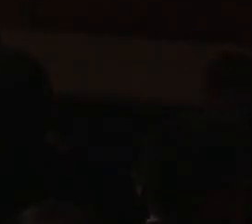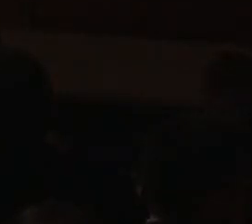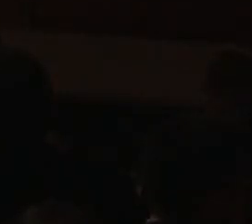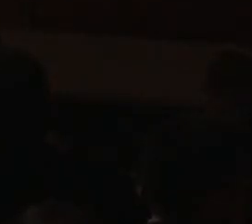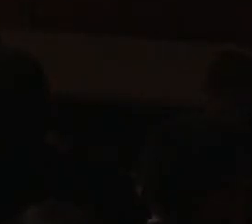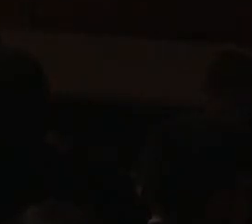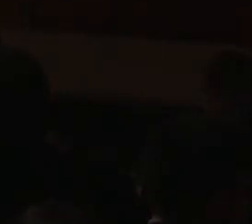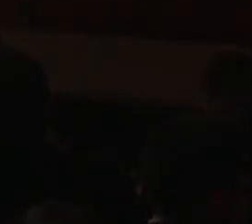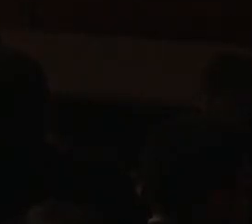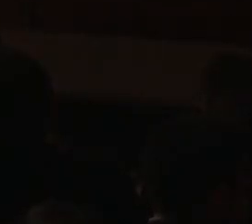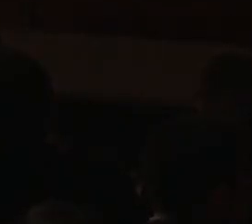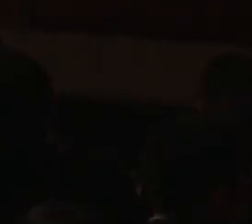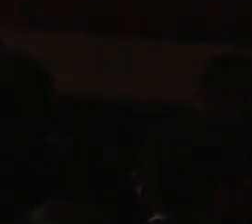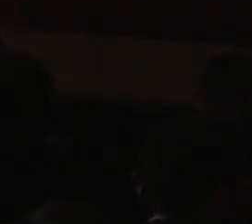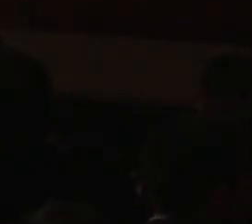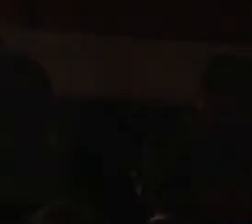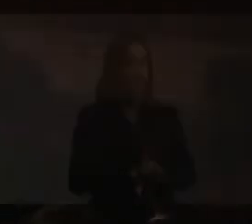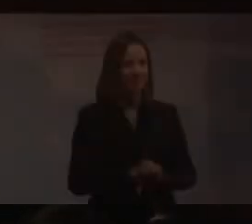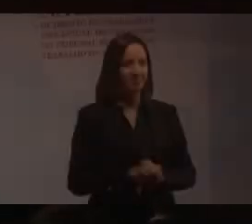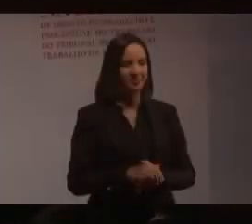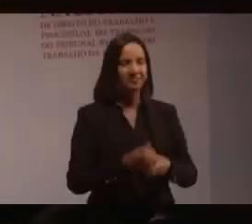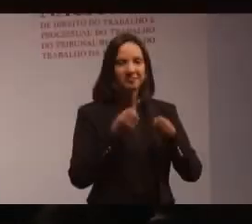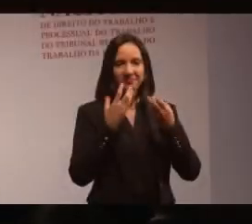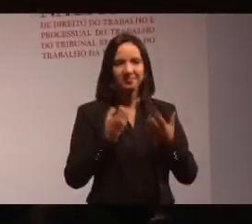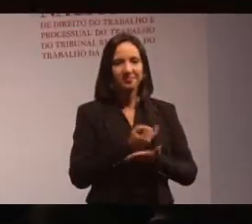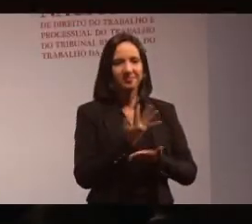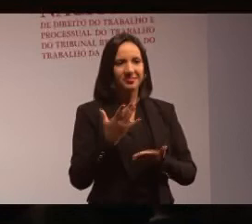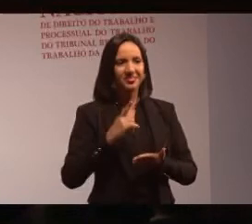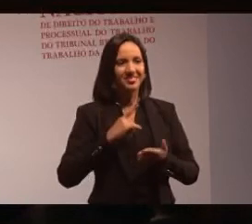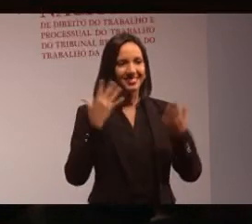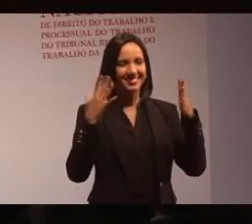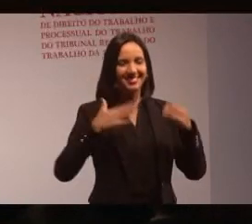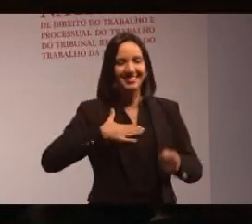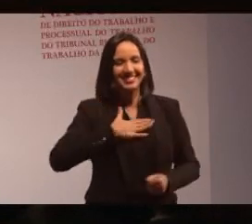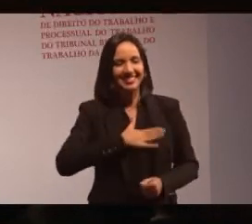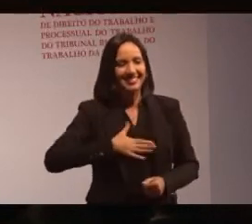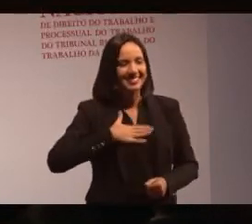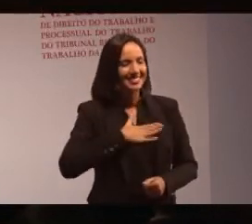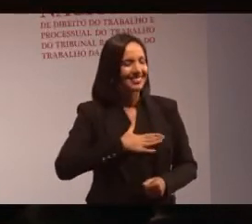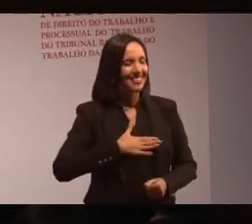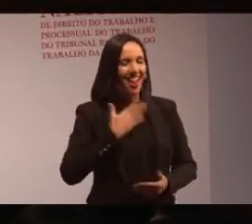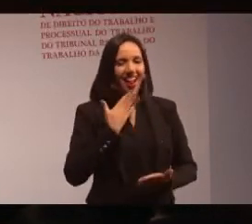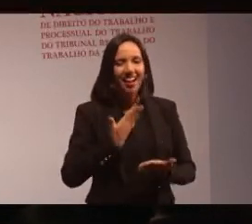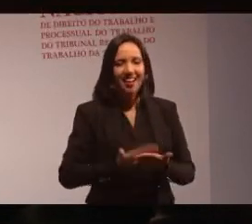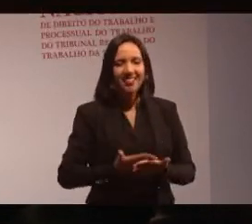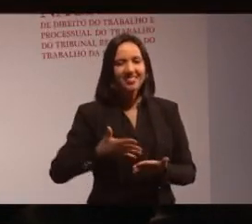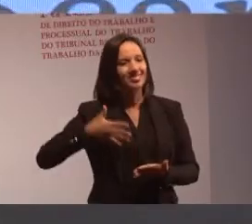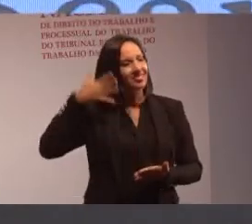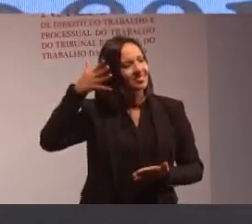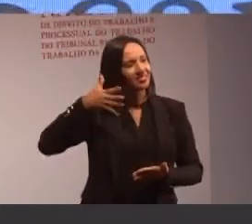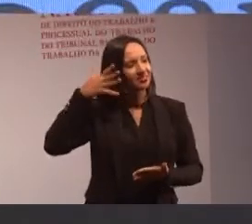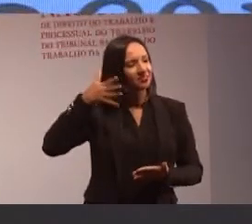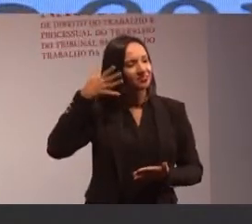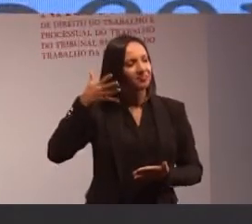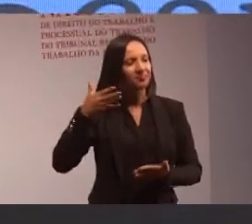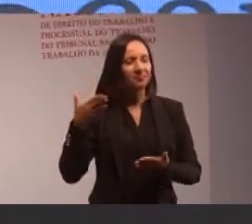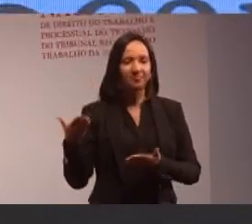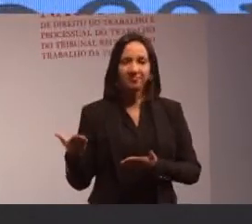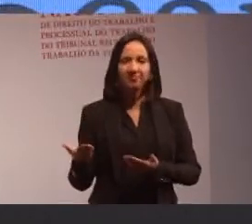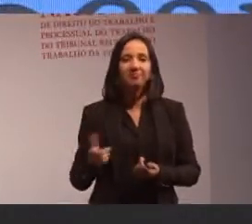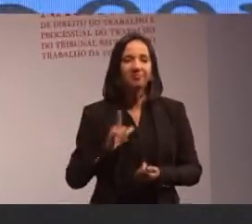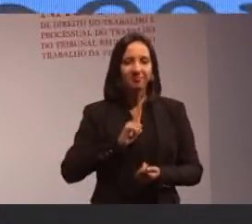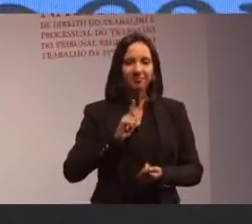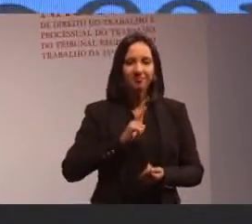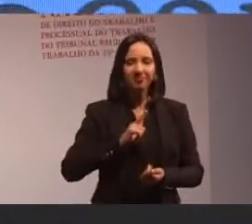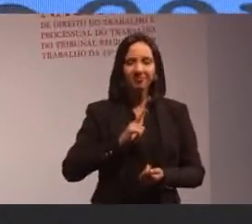Bom, pelo número de aplausos, se vê o agrado, o brilhantismo da palestra da doutora Márcia, que aqui